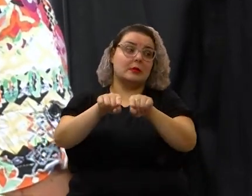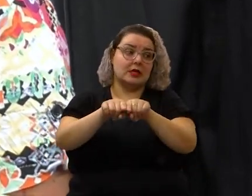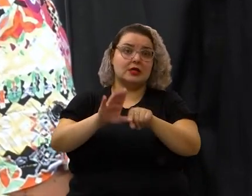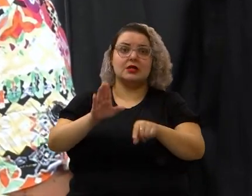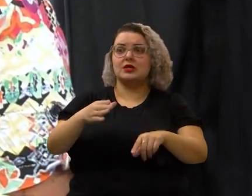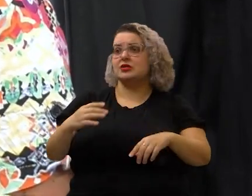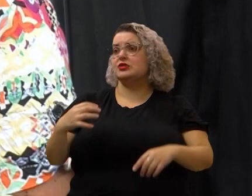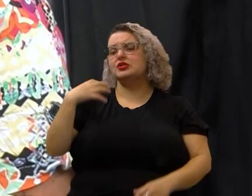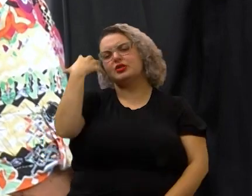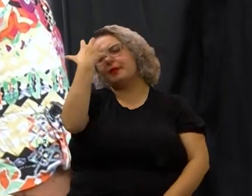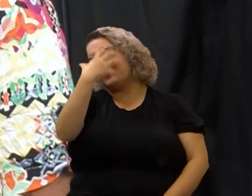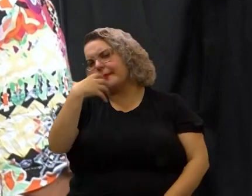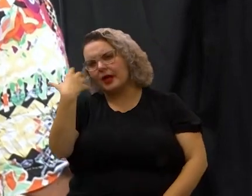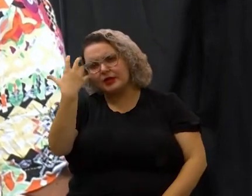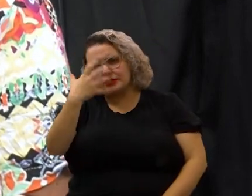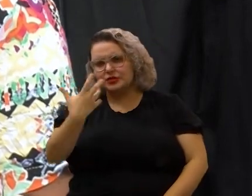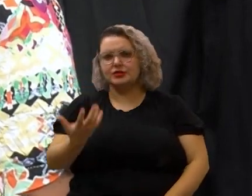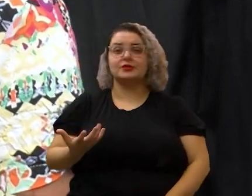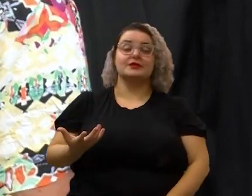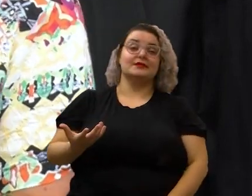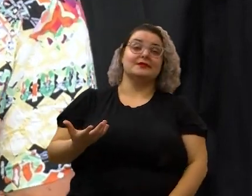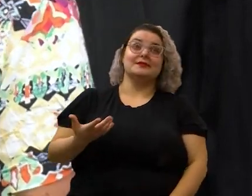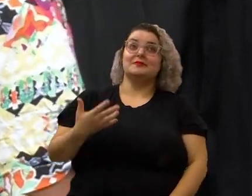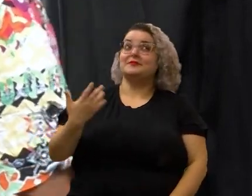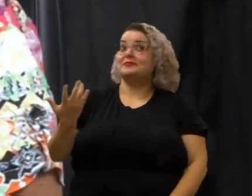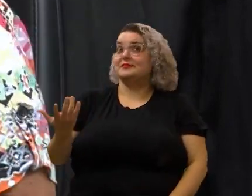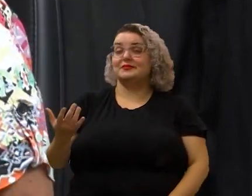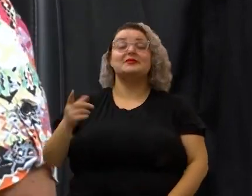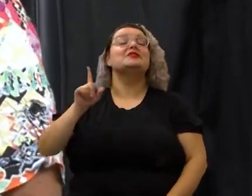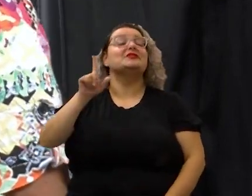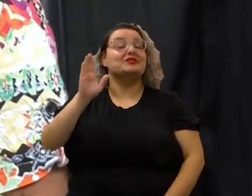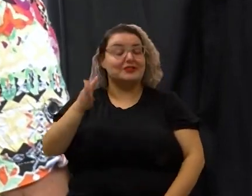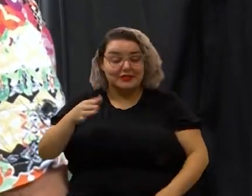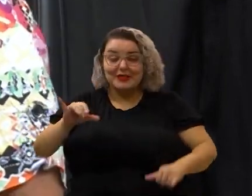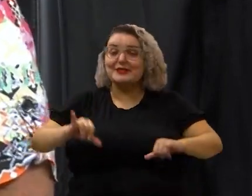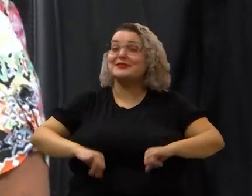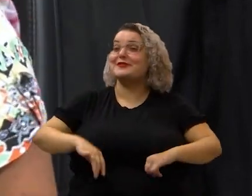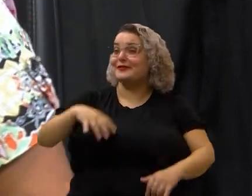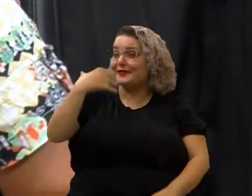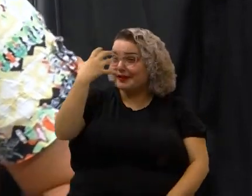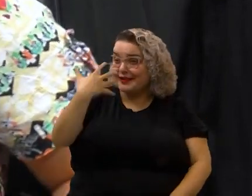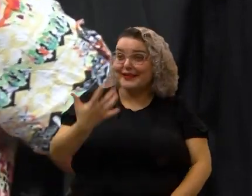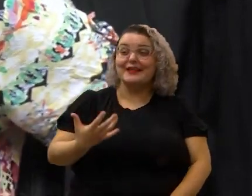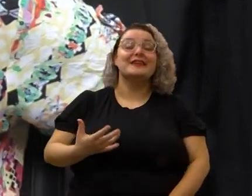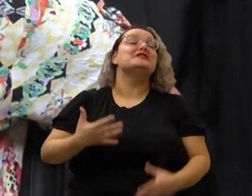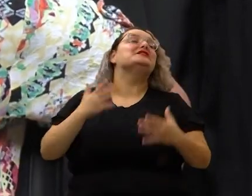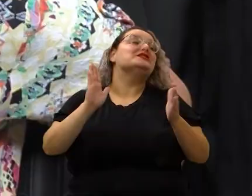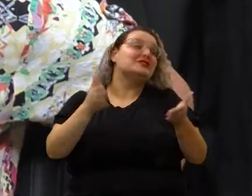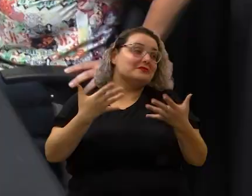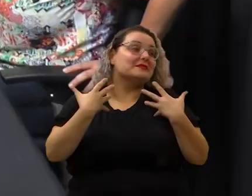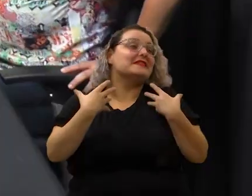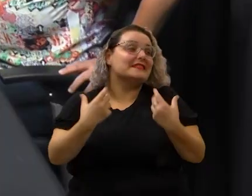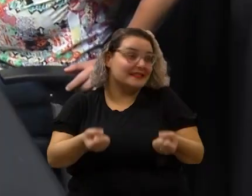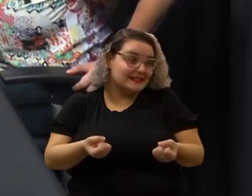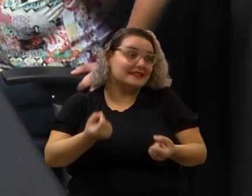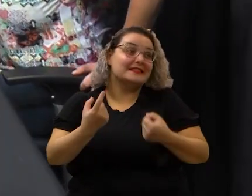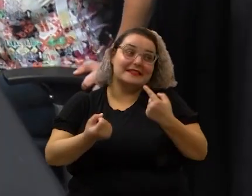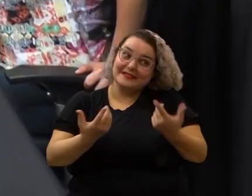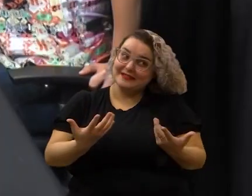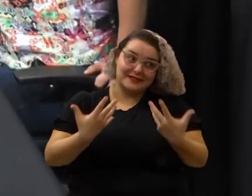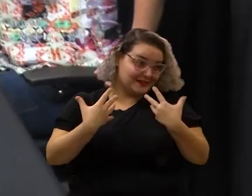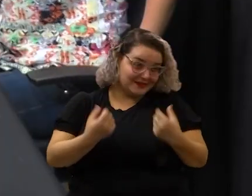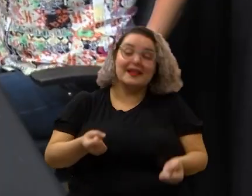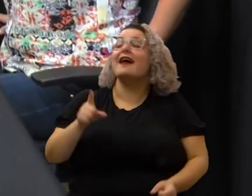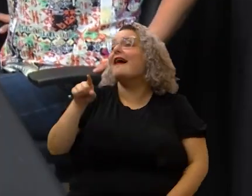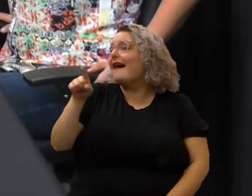também já me apaixonei, já sofri de paixão. Já me submeti em algumas